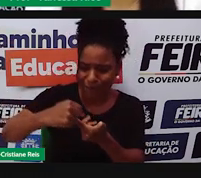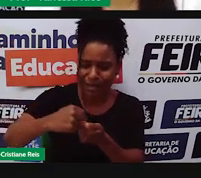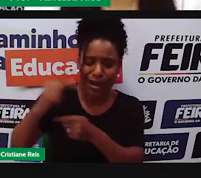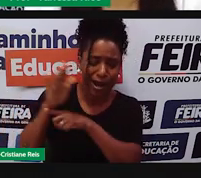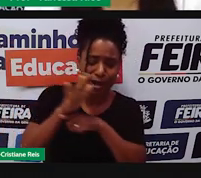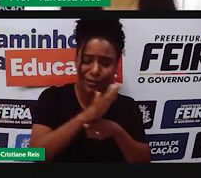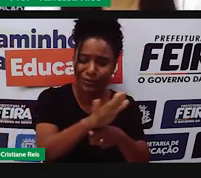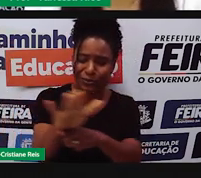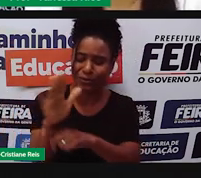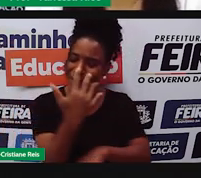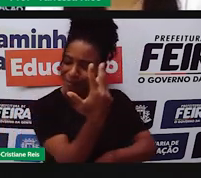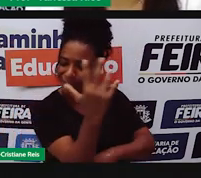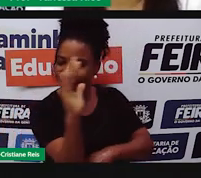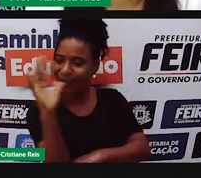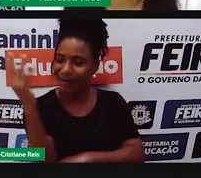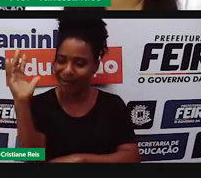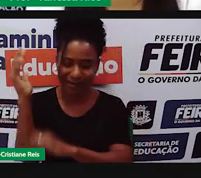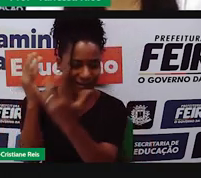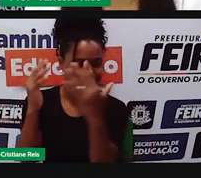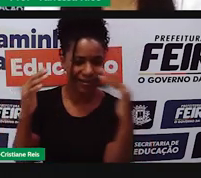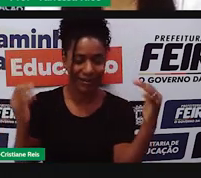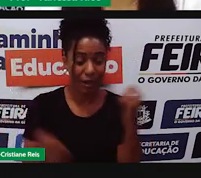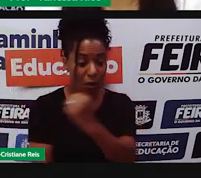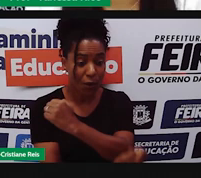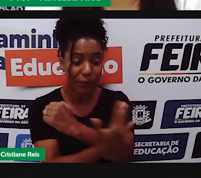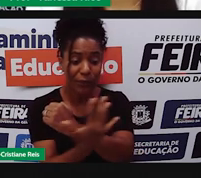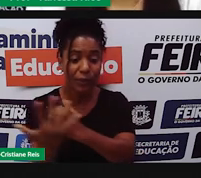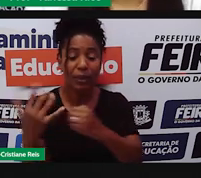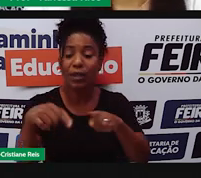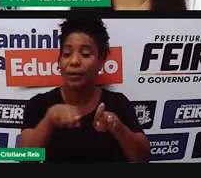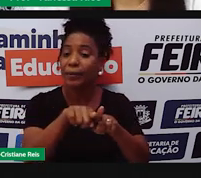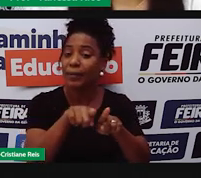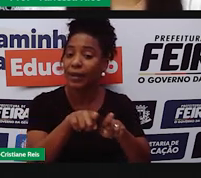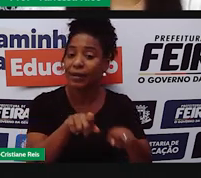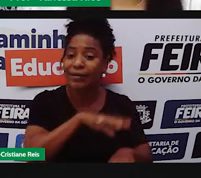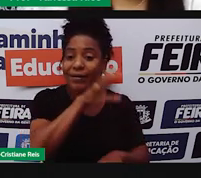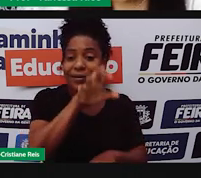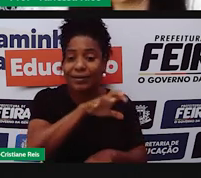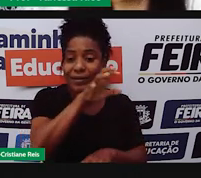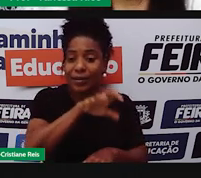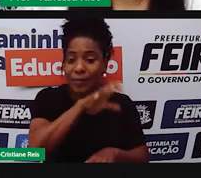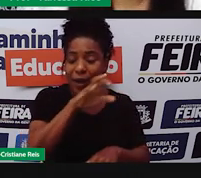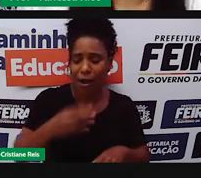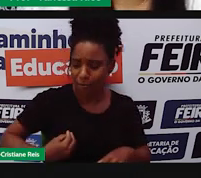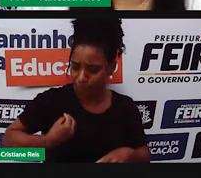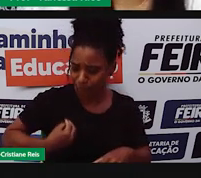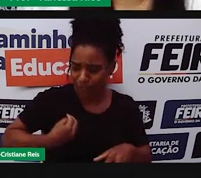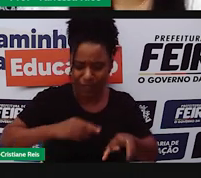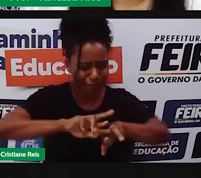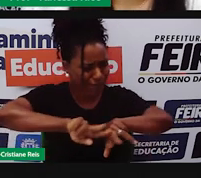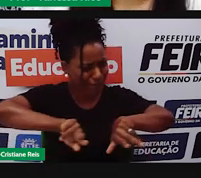plantas, dos animais e de todos os seres vivos que a gente encontra no planeta Terra.